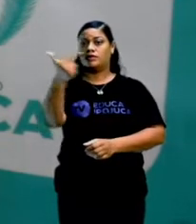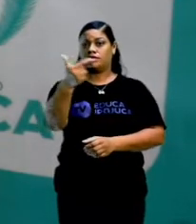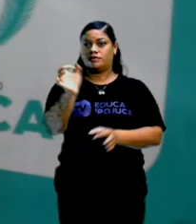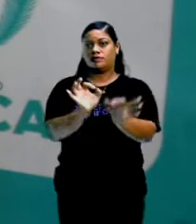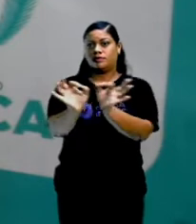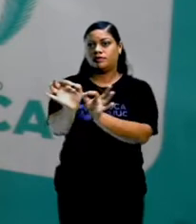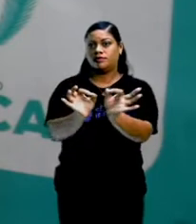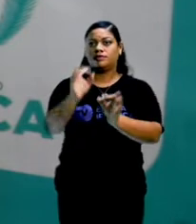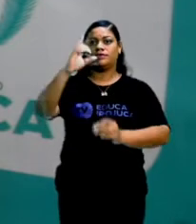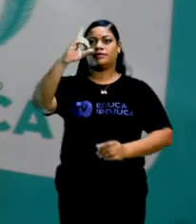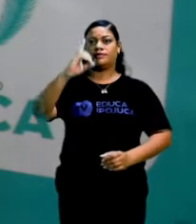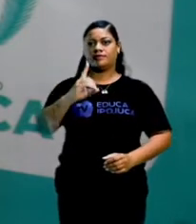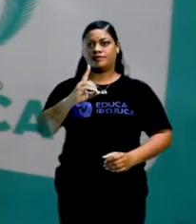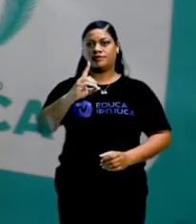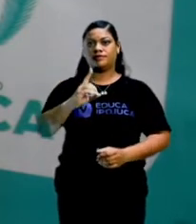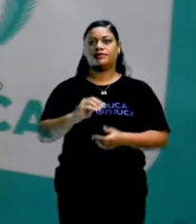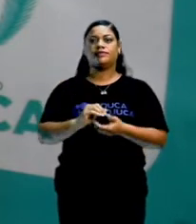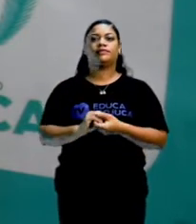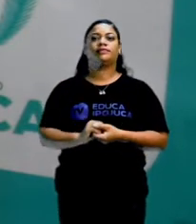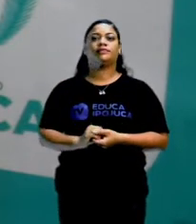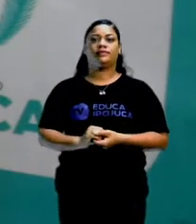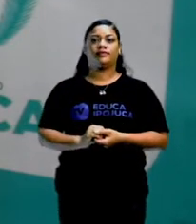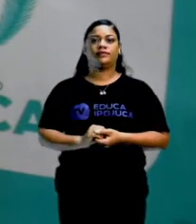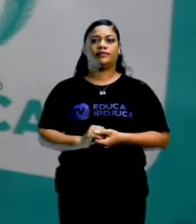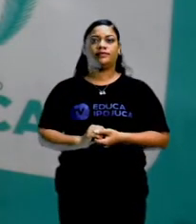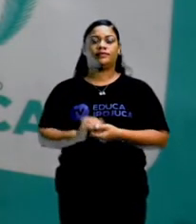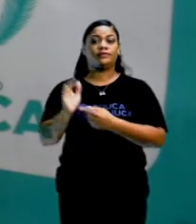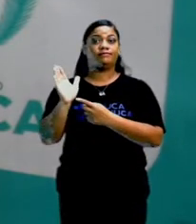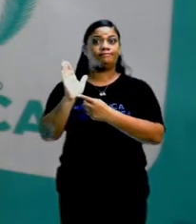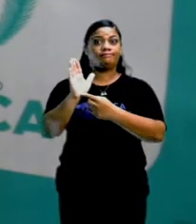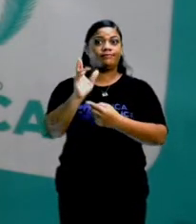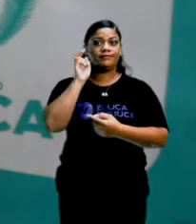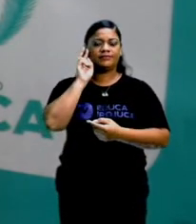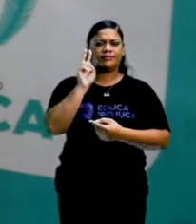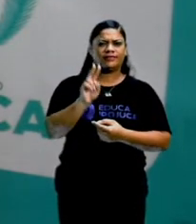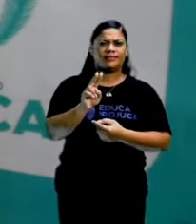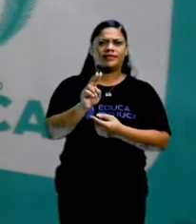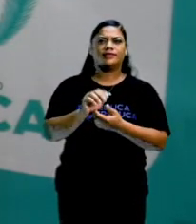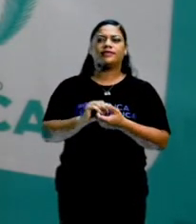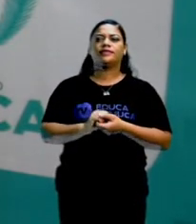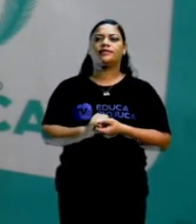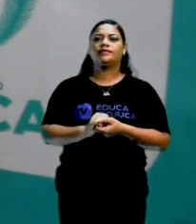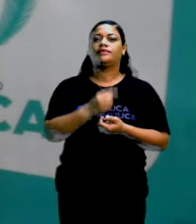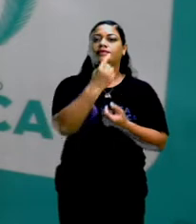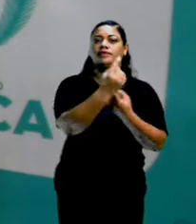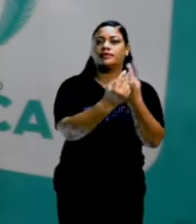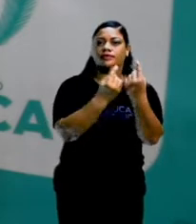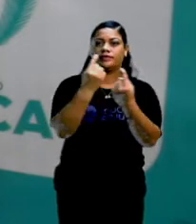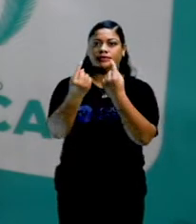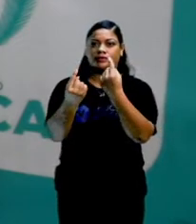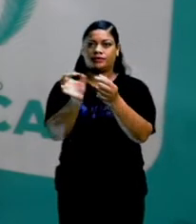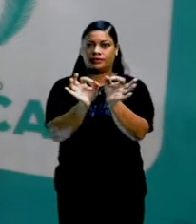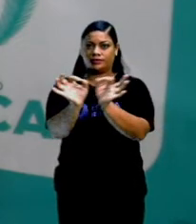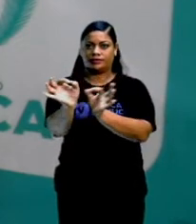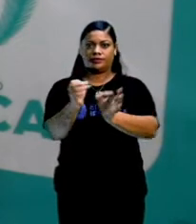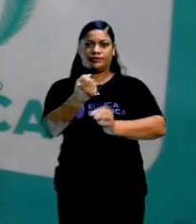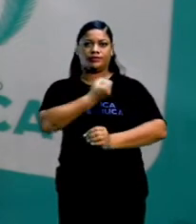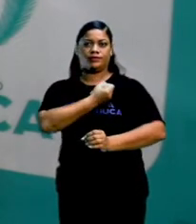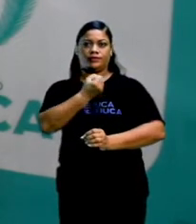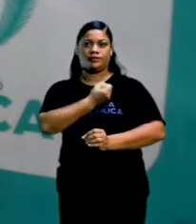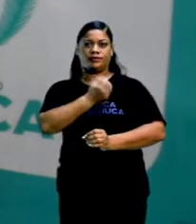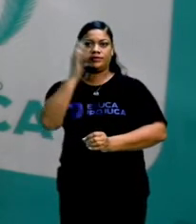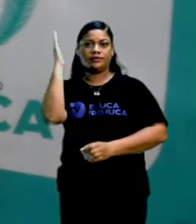é as dezenas. Quando posicionamos os números em cada ordem,